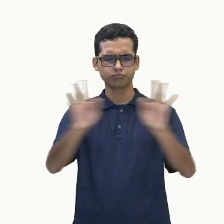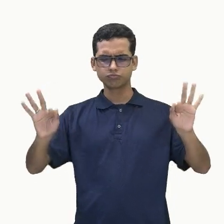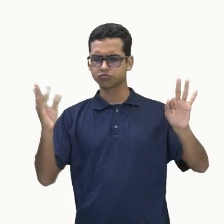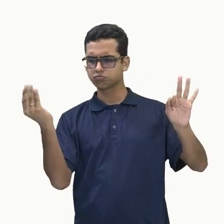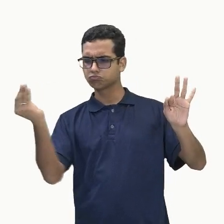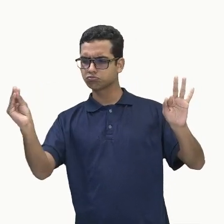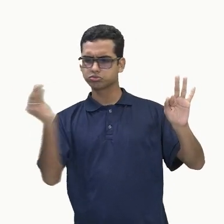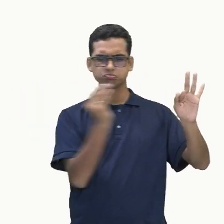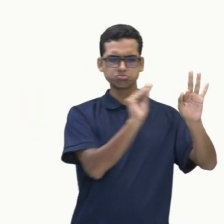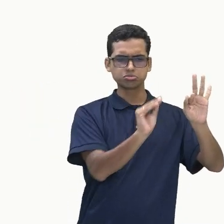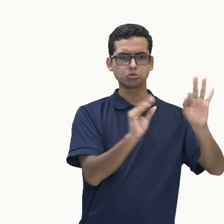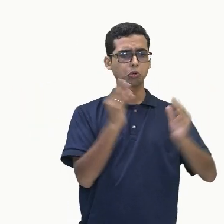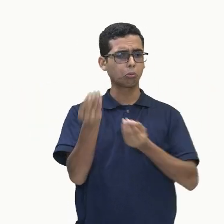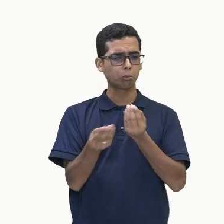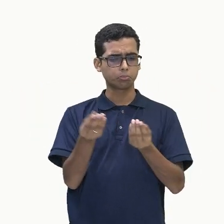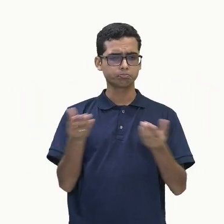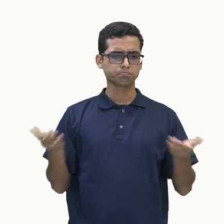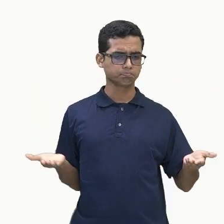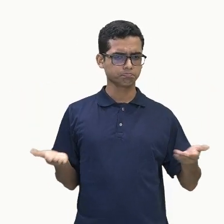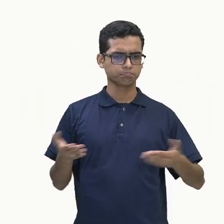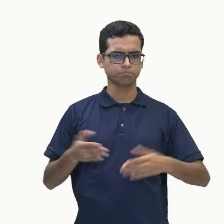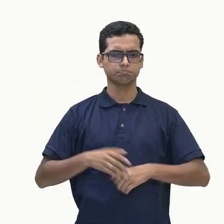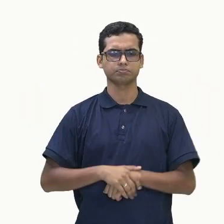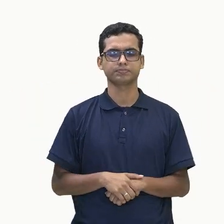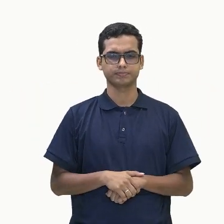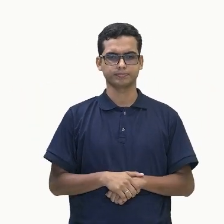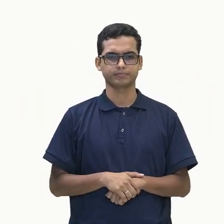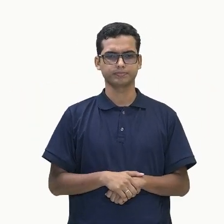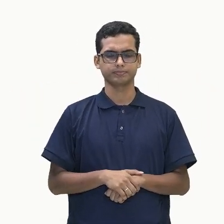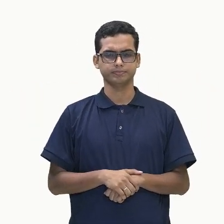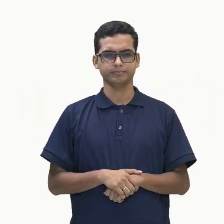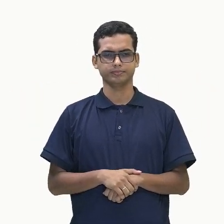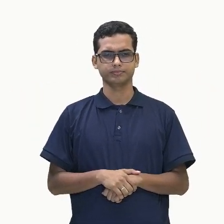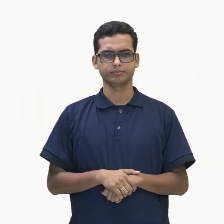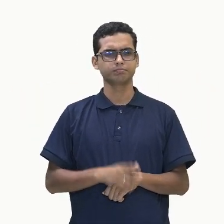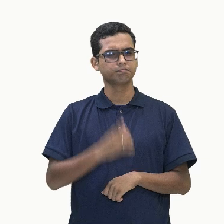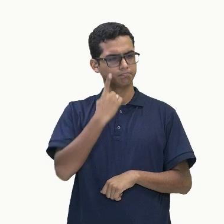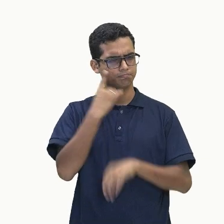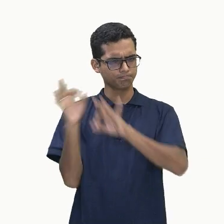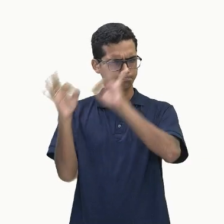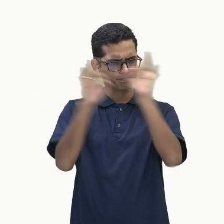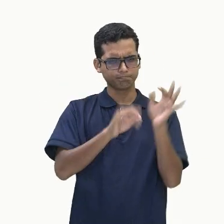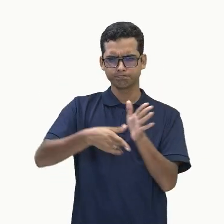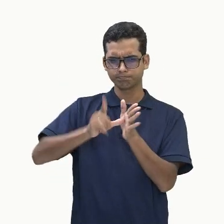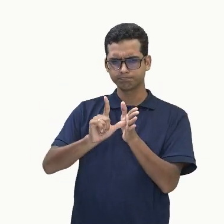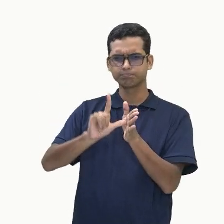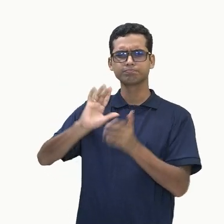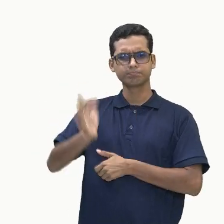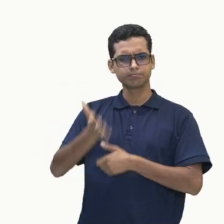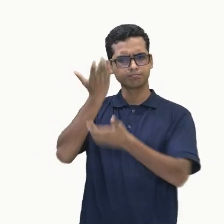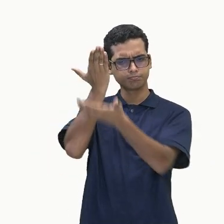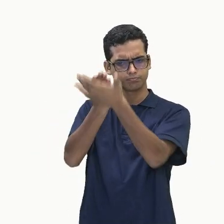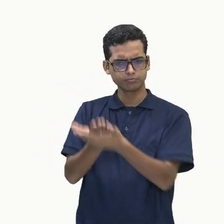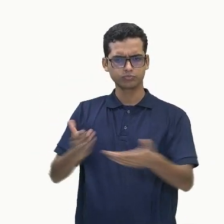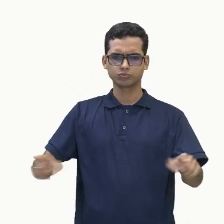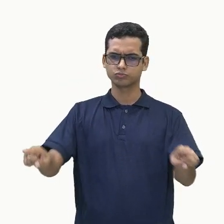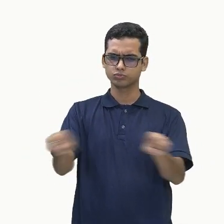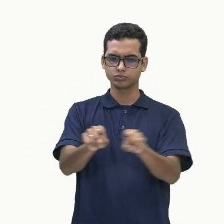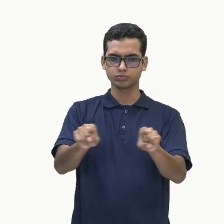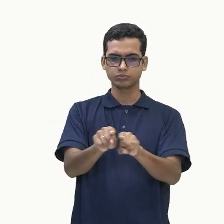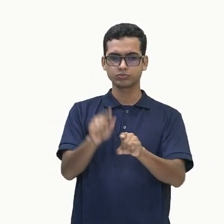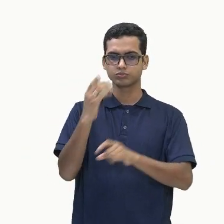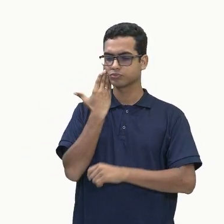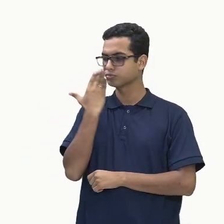am you, are you ou is you? Nós já vimos aqui anteriormente, viu? E a resposta, yes,